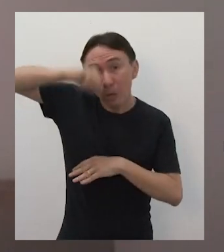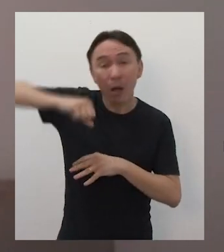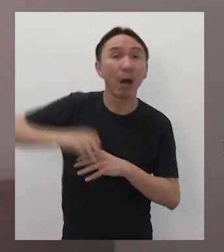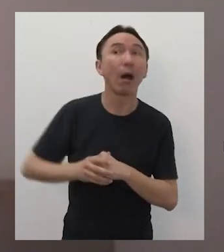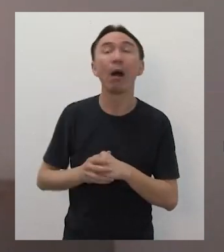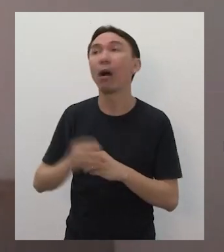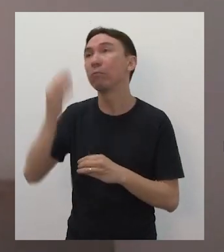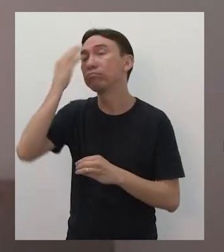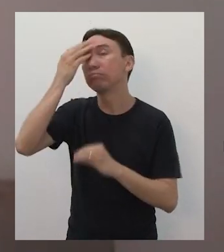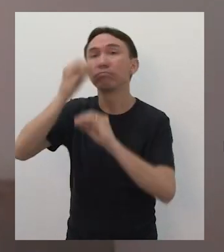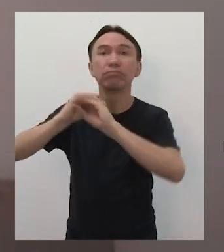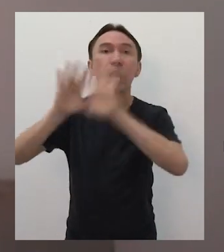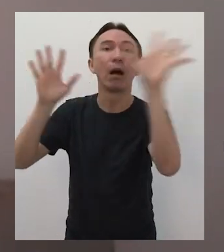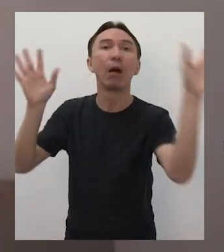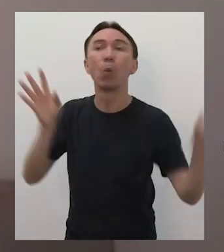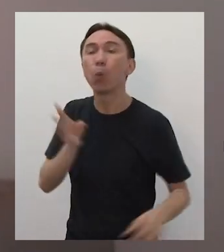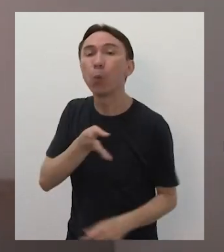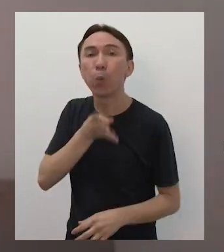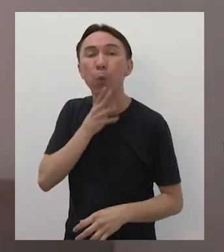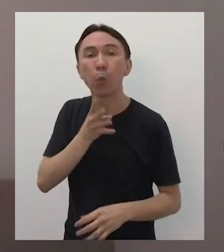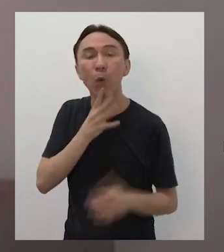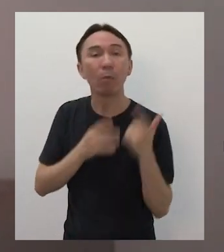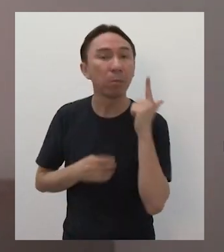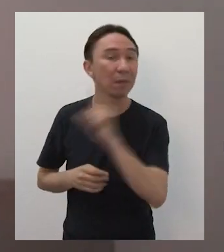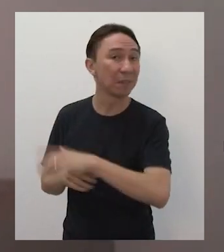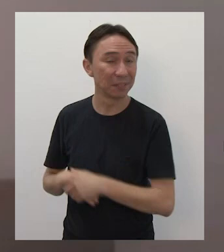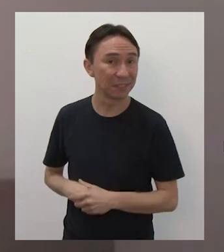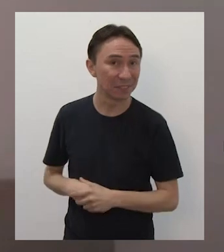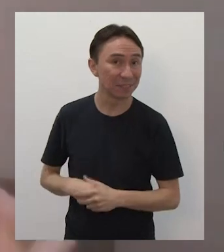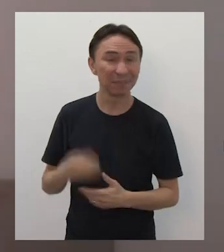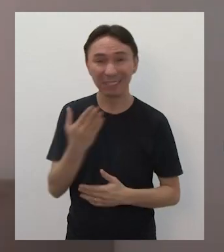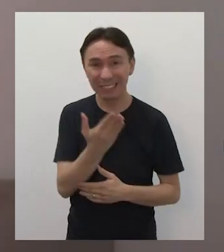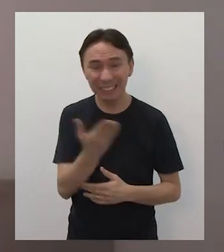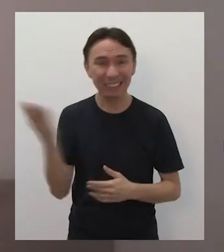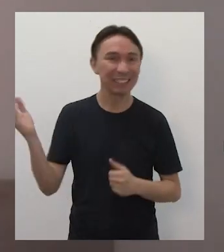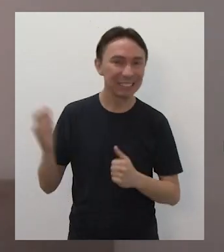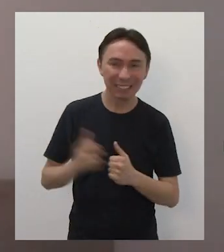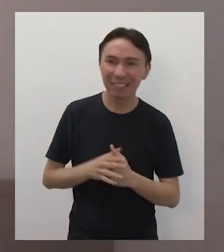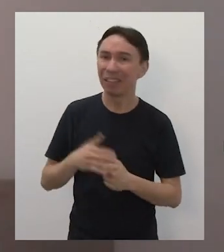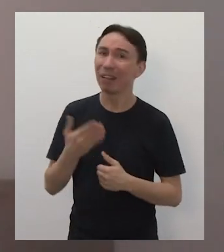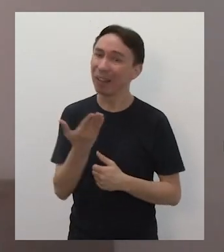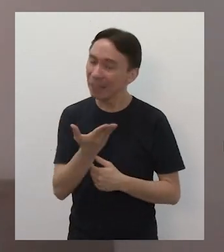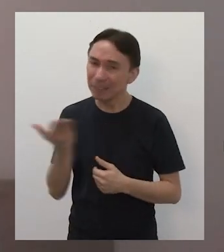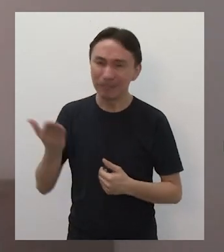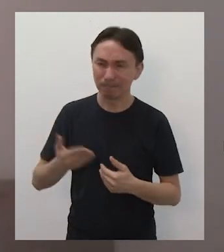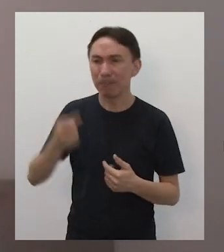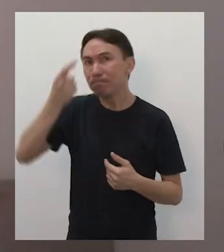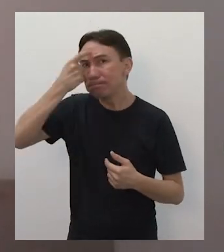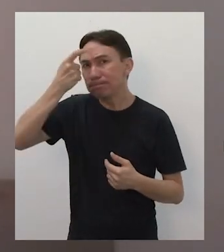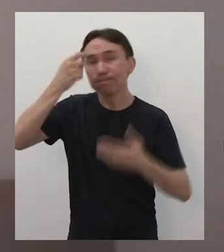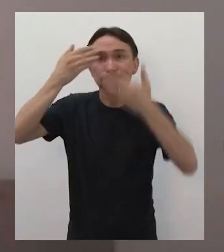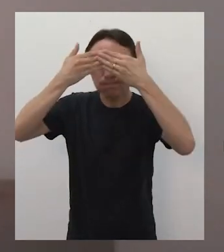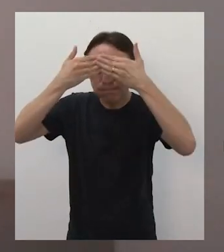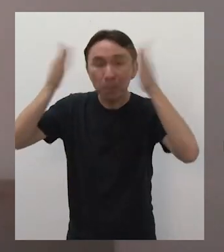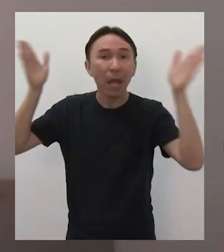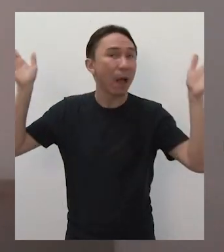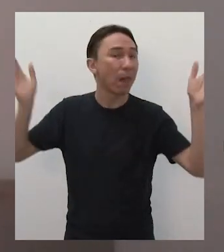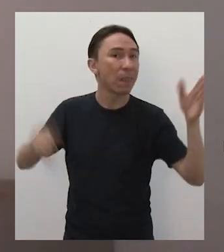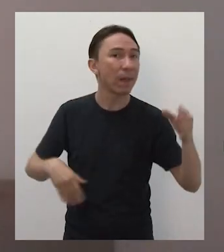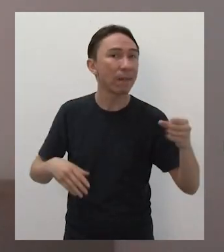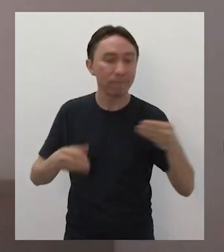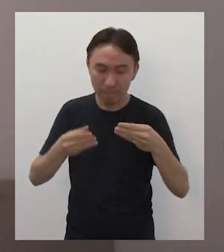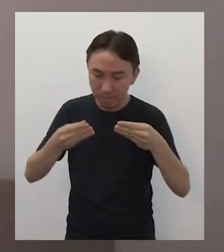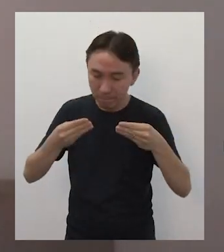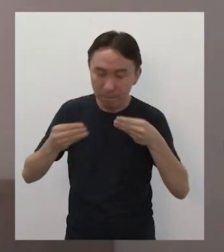que você esteve aberta, você foi flexível, você se